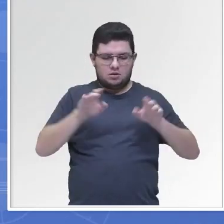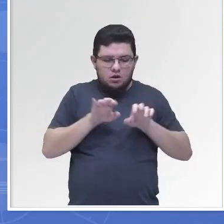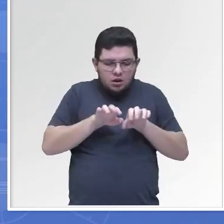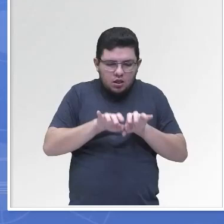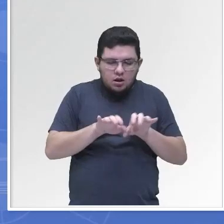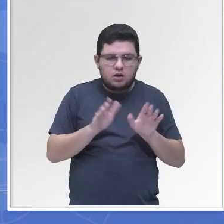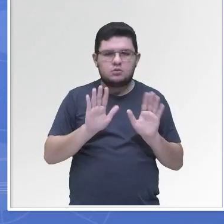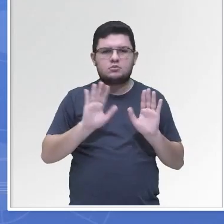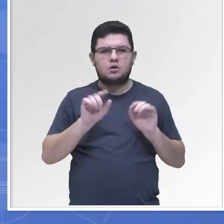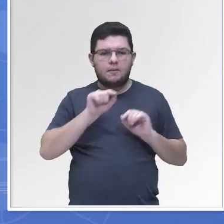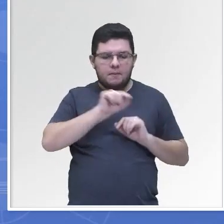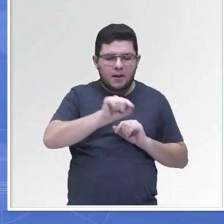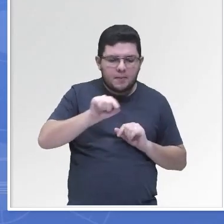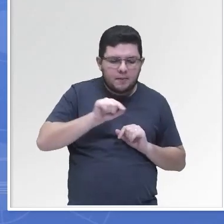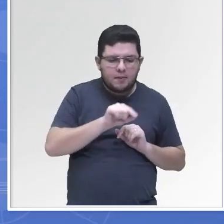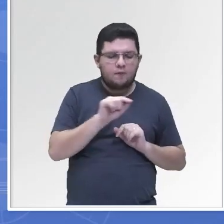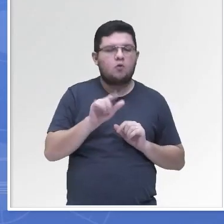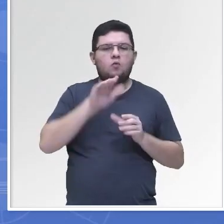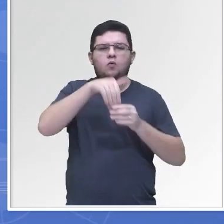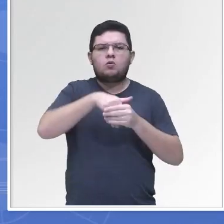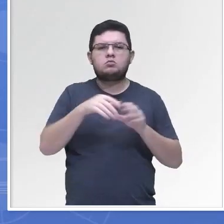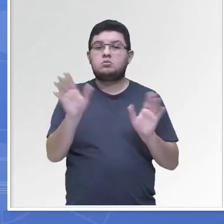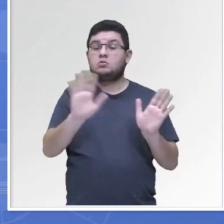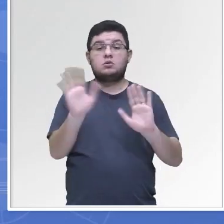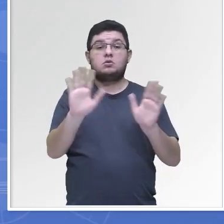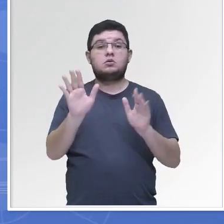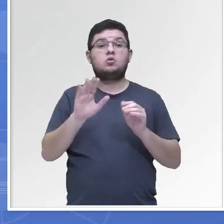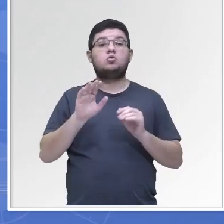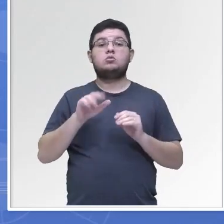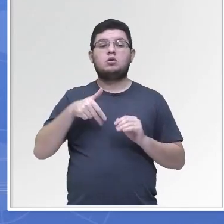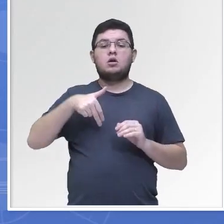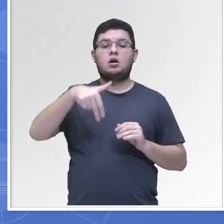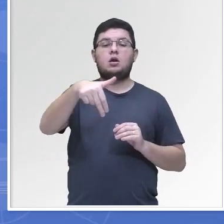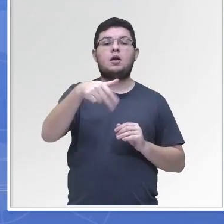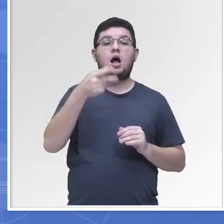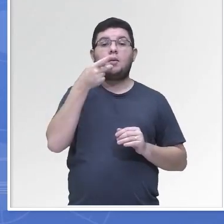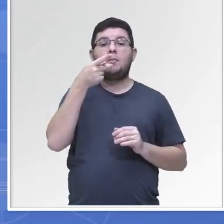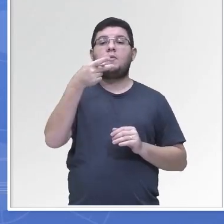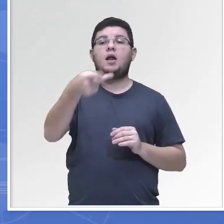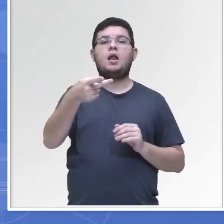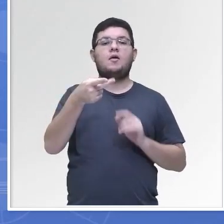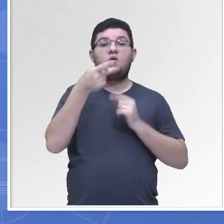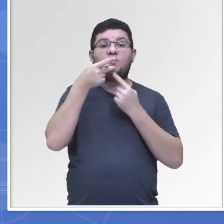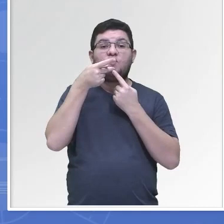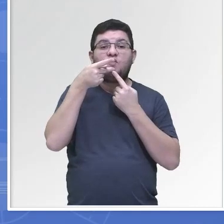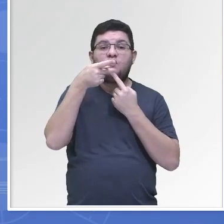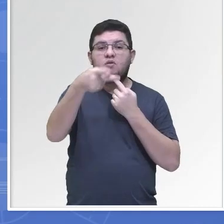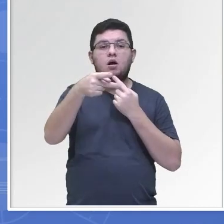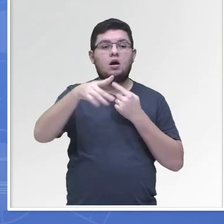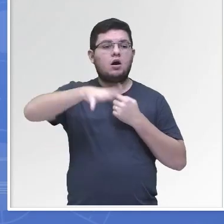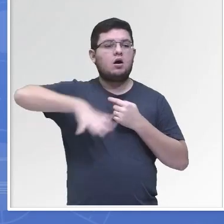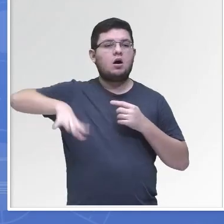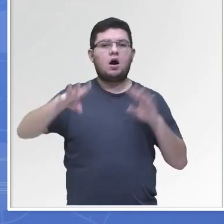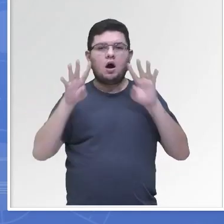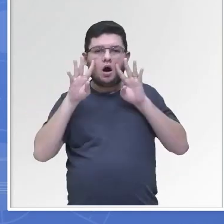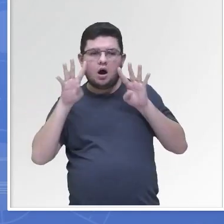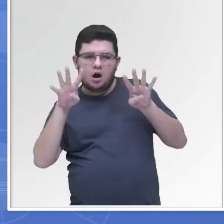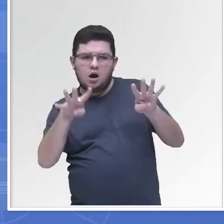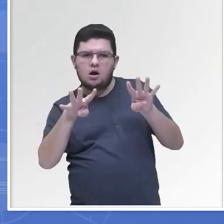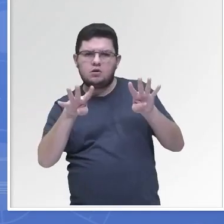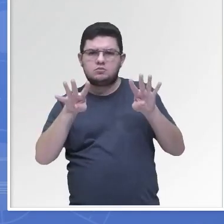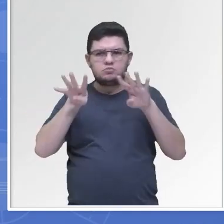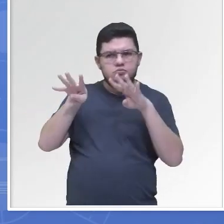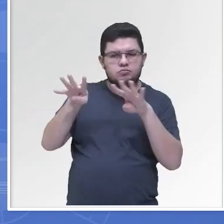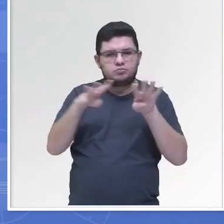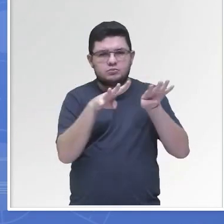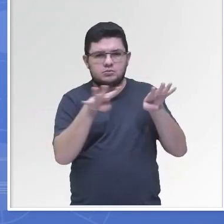secreto. Você chegava no local e dizia: voto no fulano. Então, geralmente ali os capangas do coronel